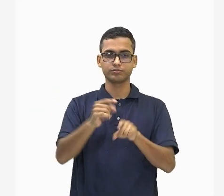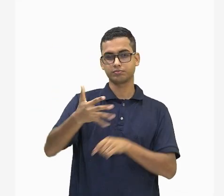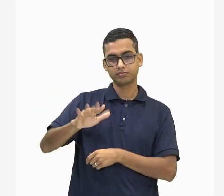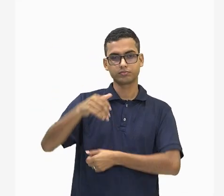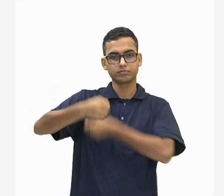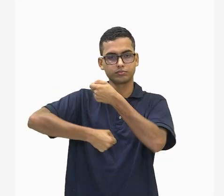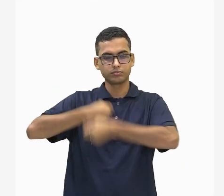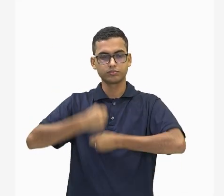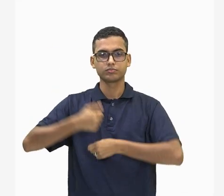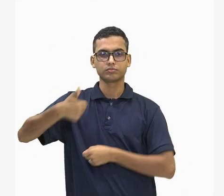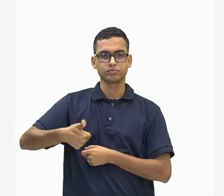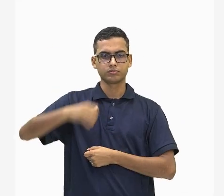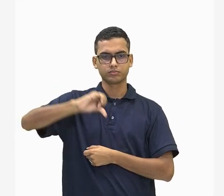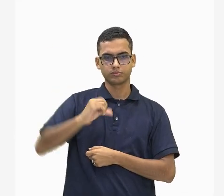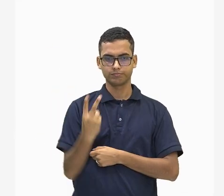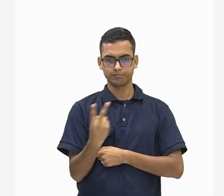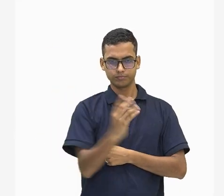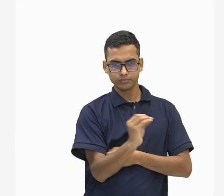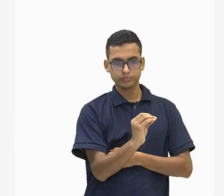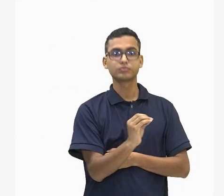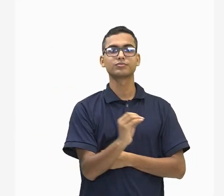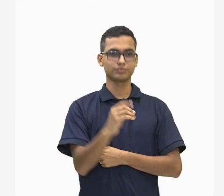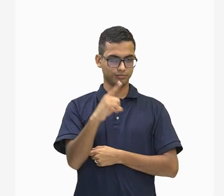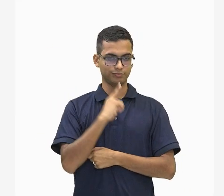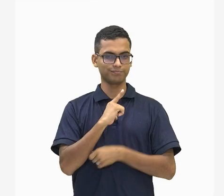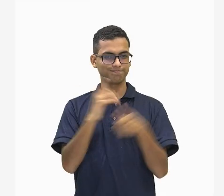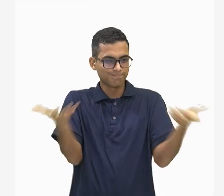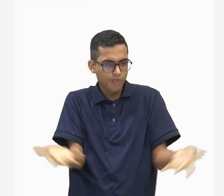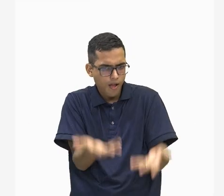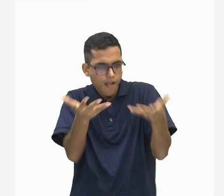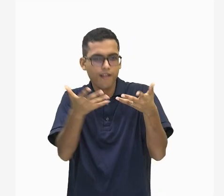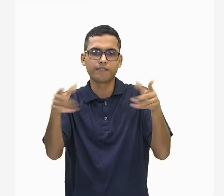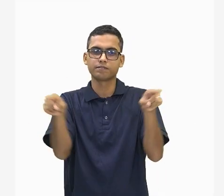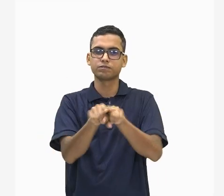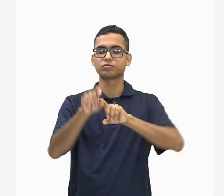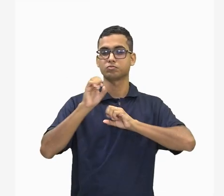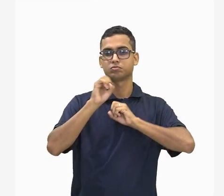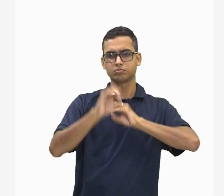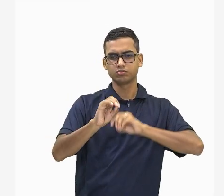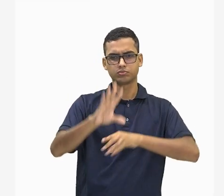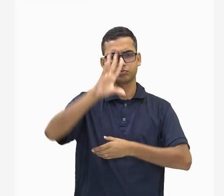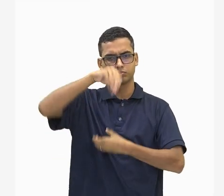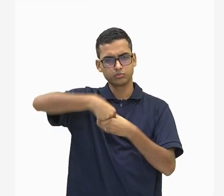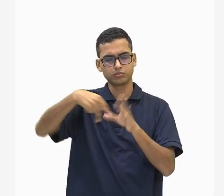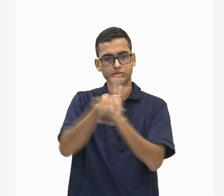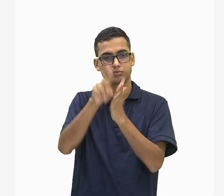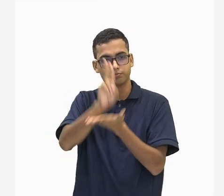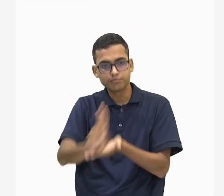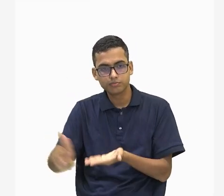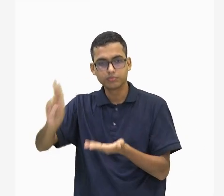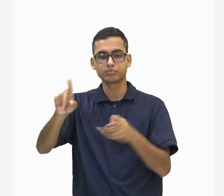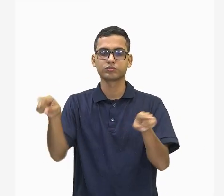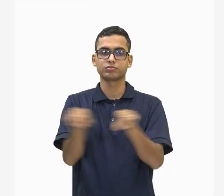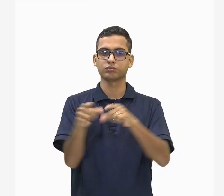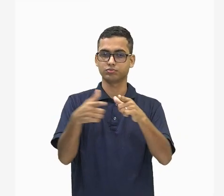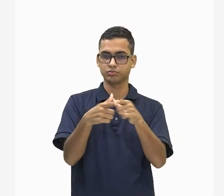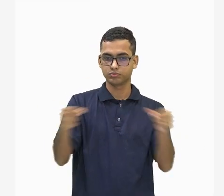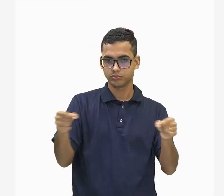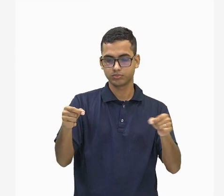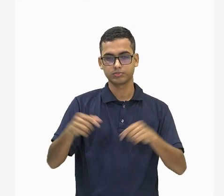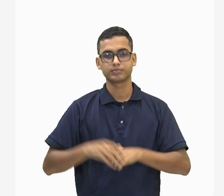de 1920, houve o incentivo para que ela fosse lecionada em universidades